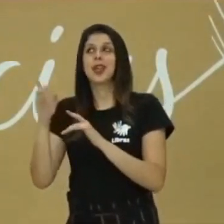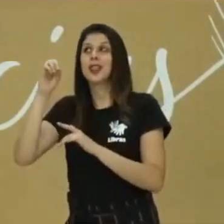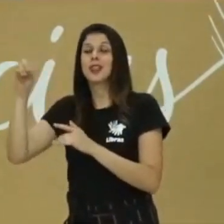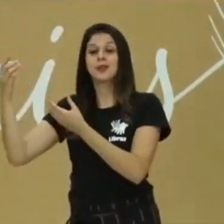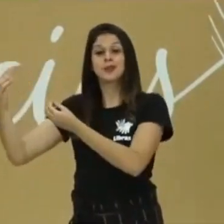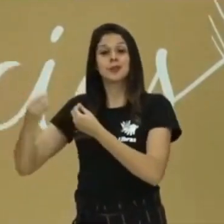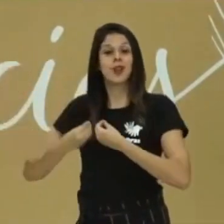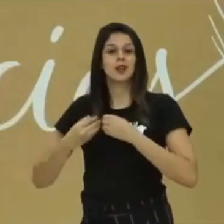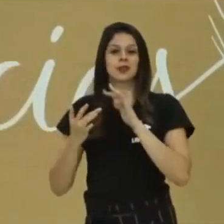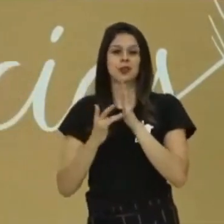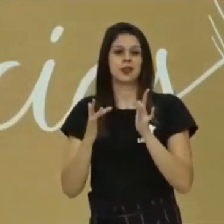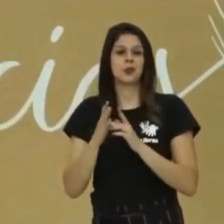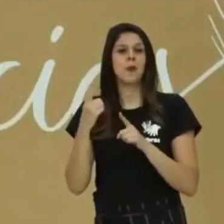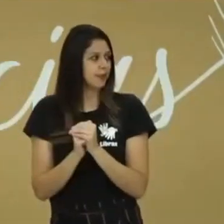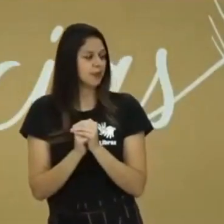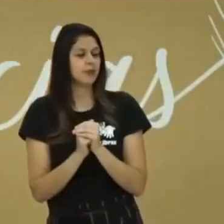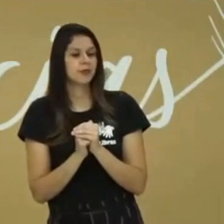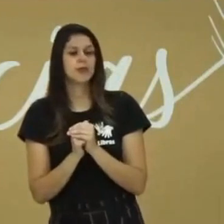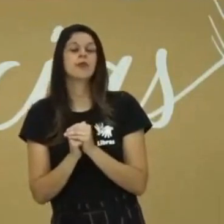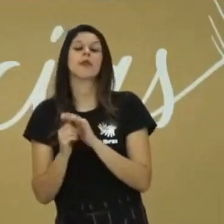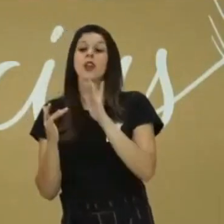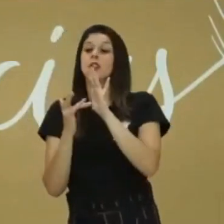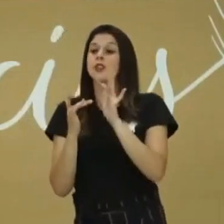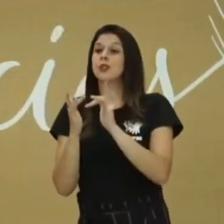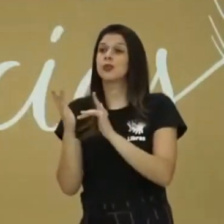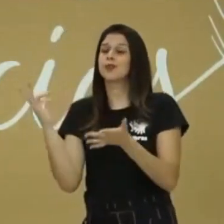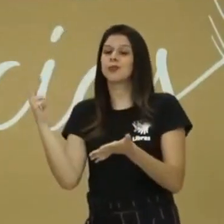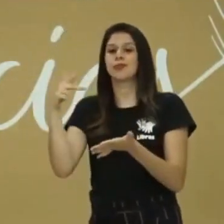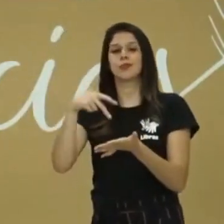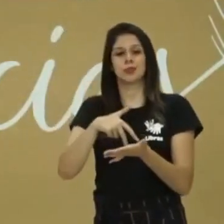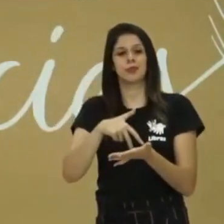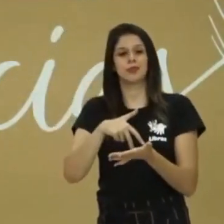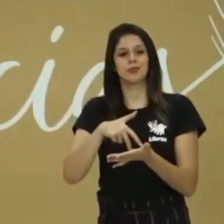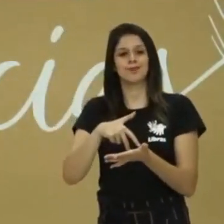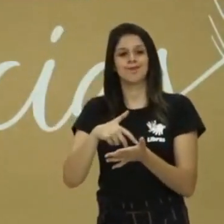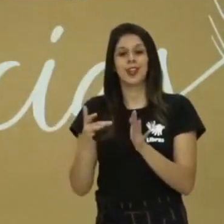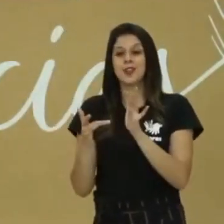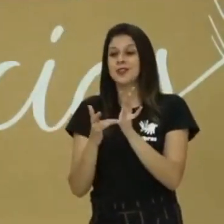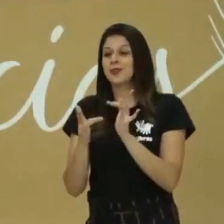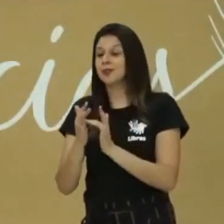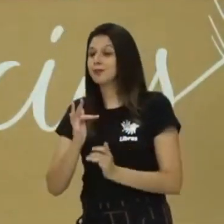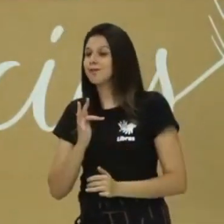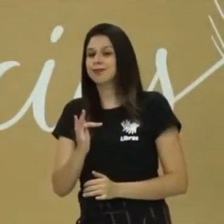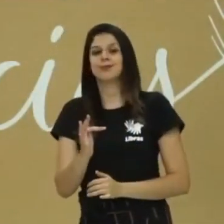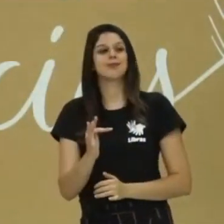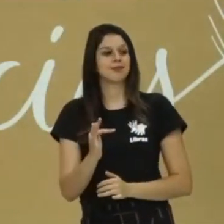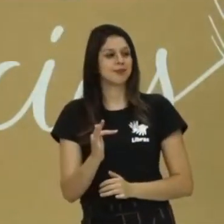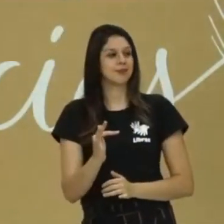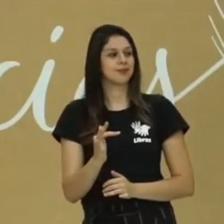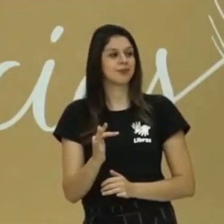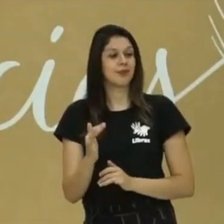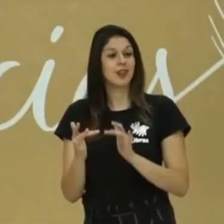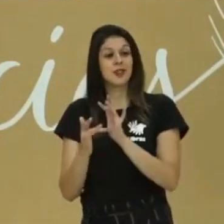cuidado para que você tivesse uma nova vida Cristo está voltando e ele está às portas E